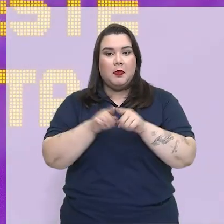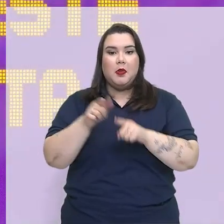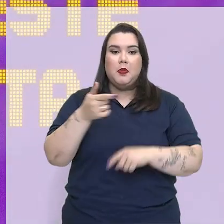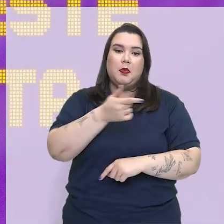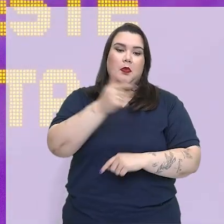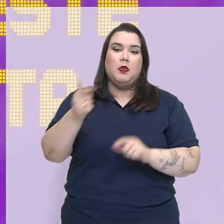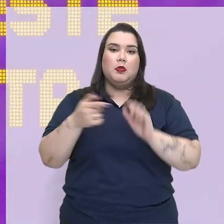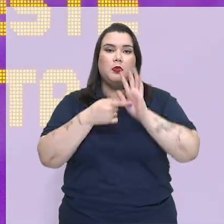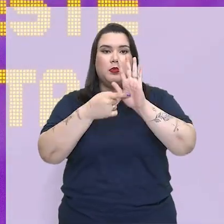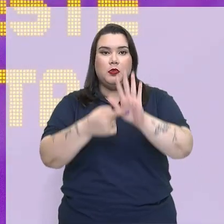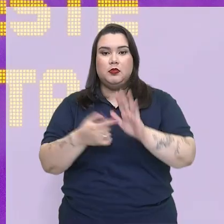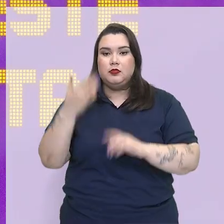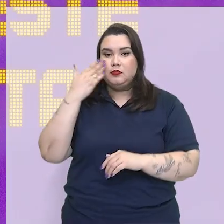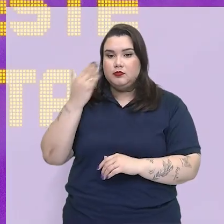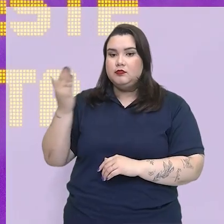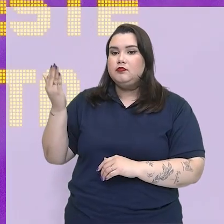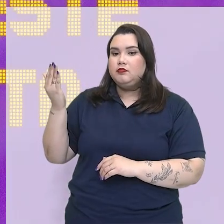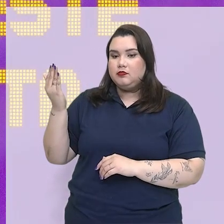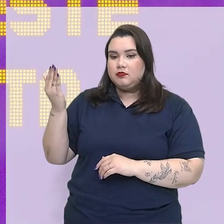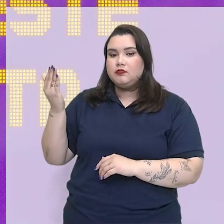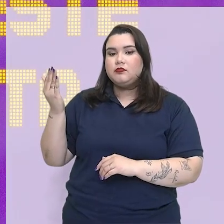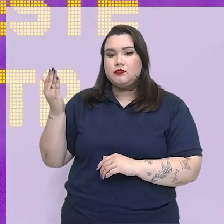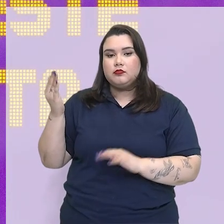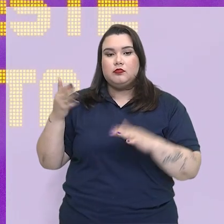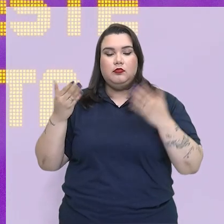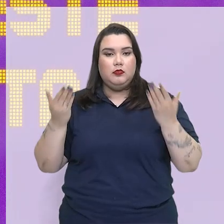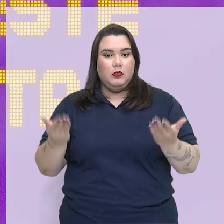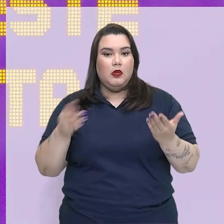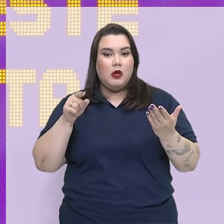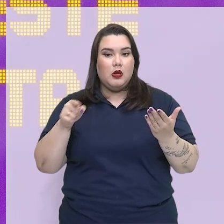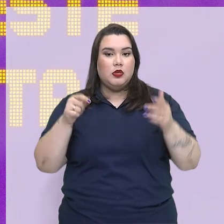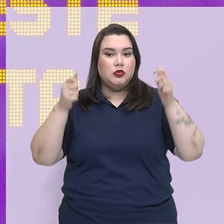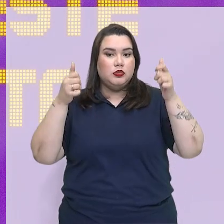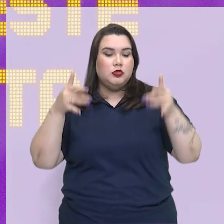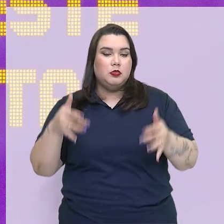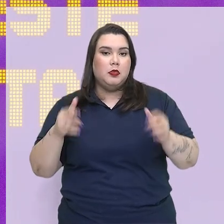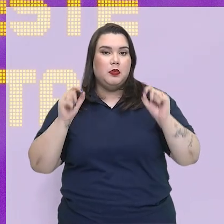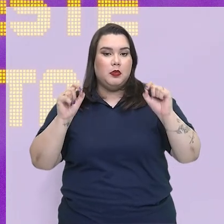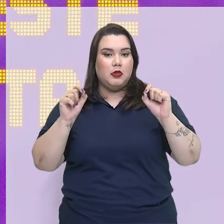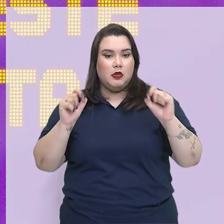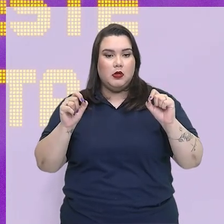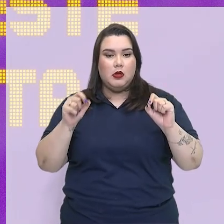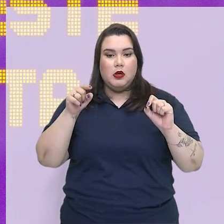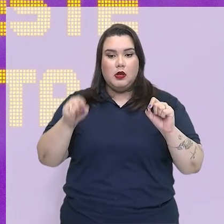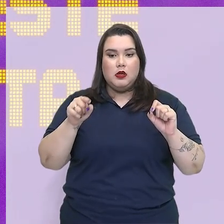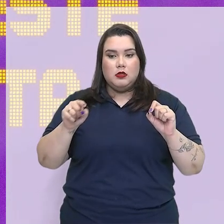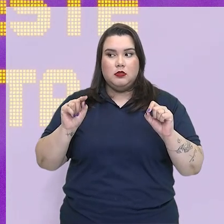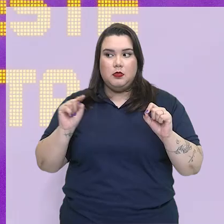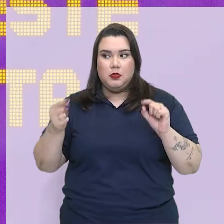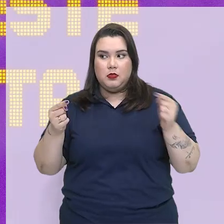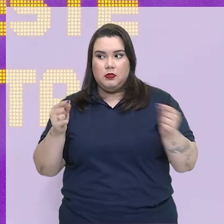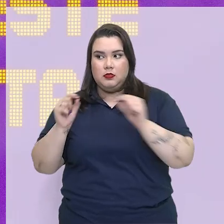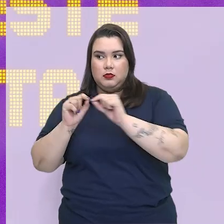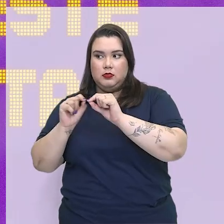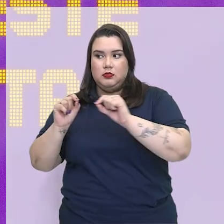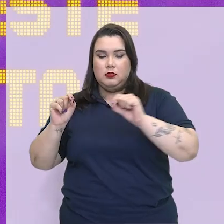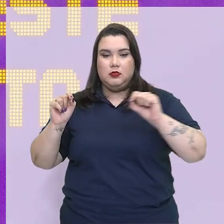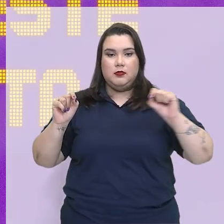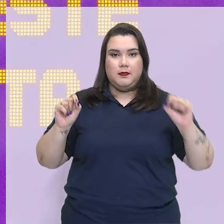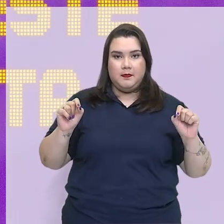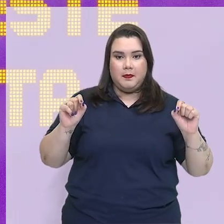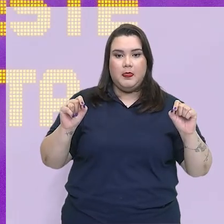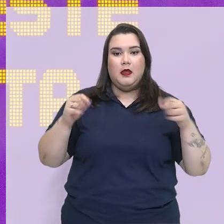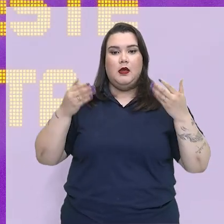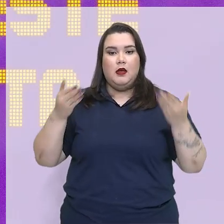segmento bem no meio do campo. Então, essa indicação para o segmento de reta, ele recebe